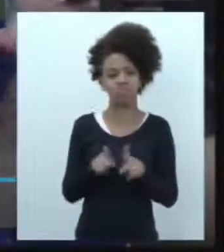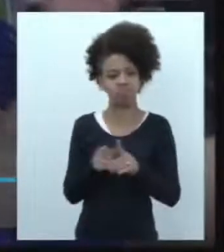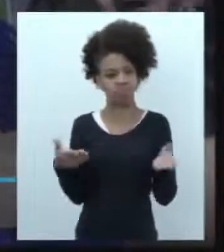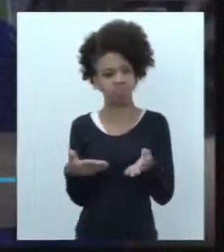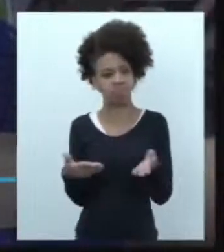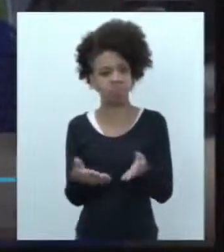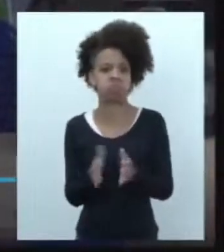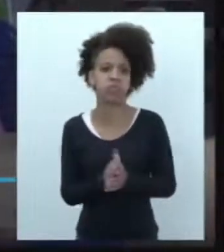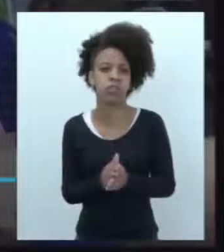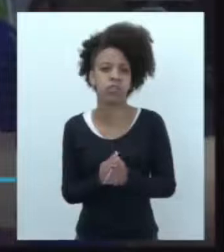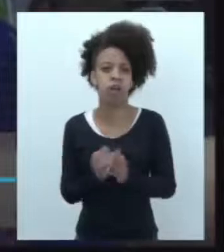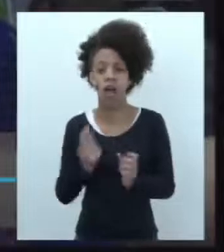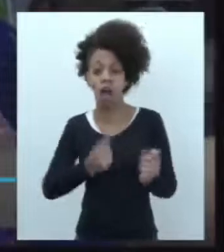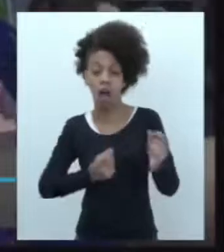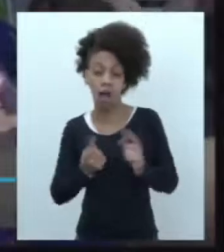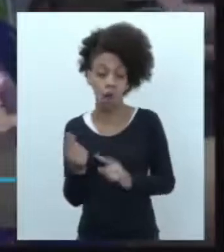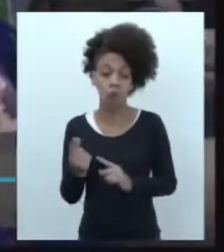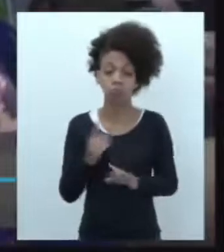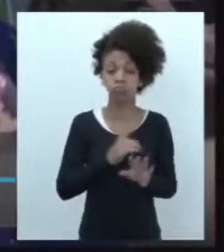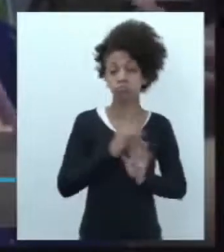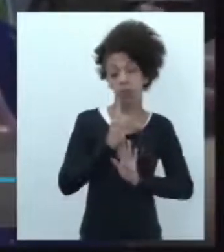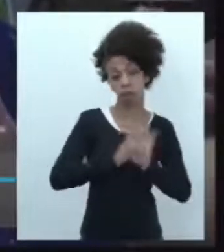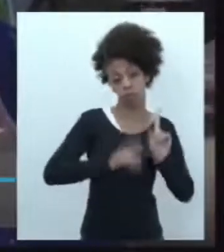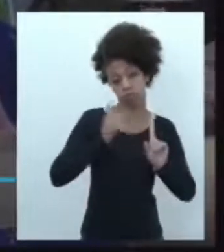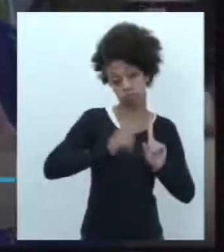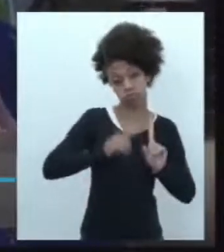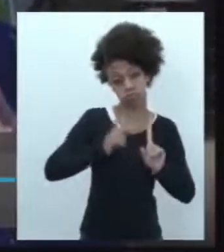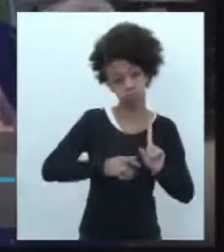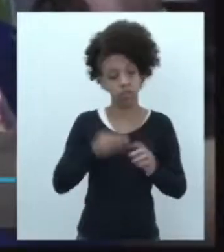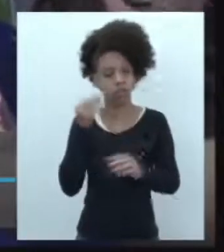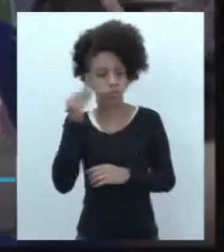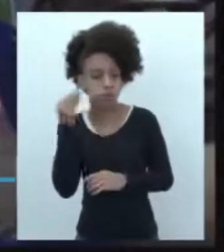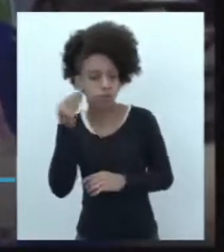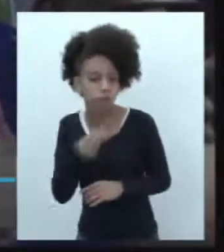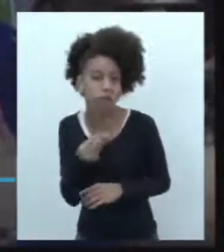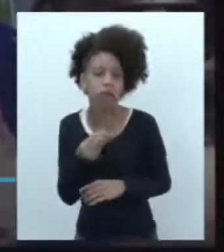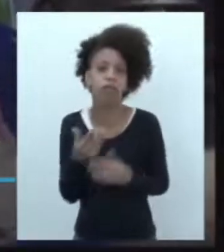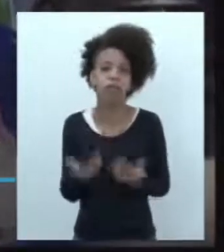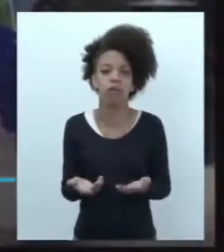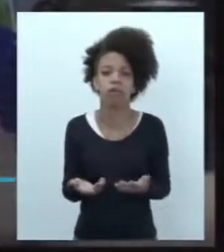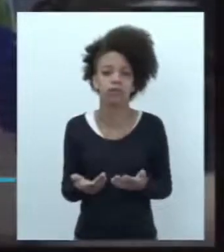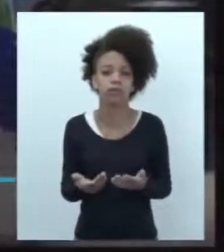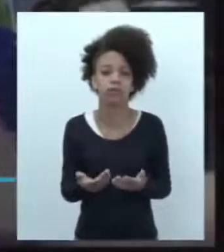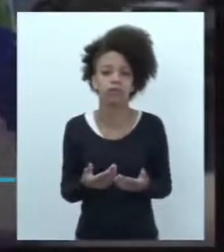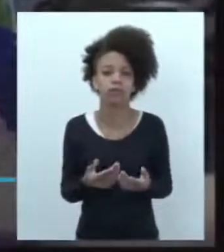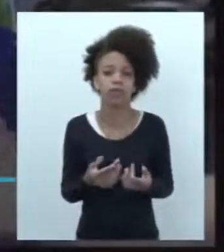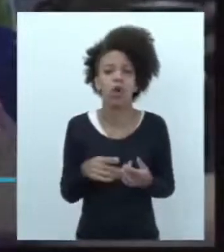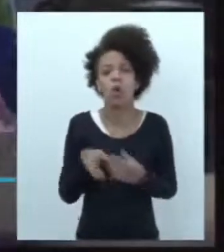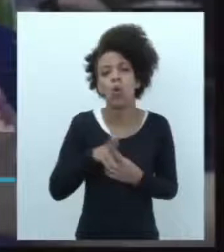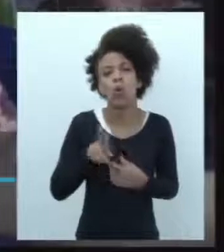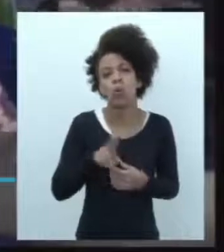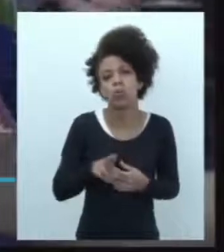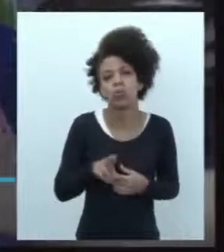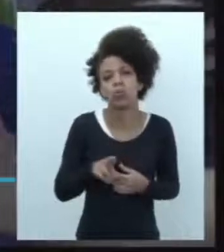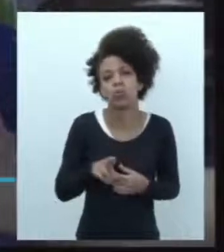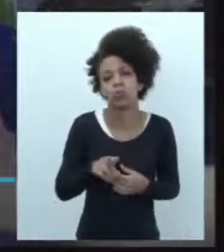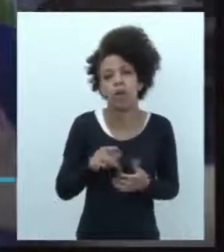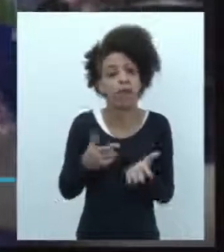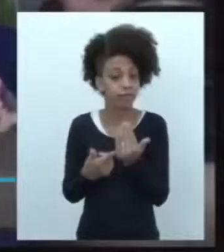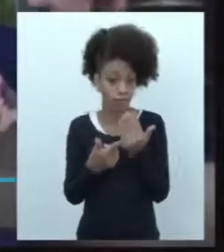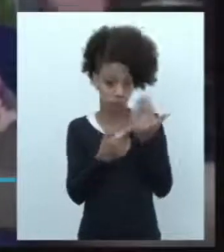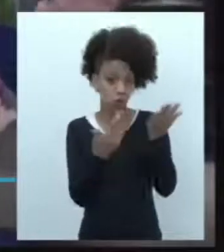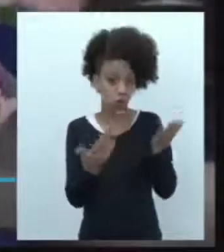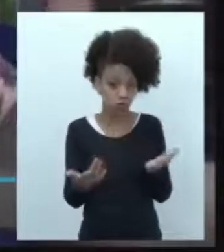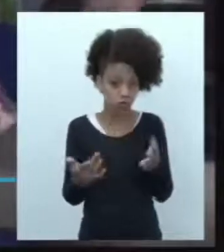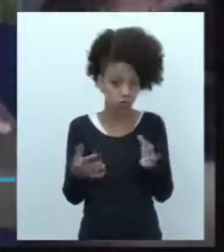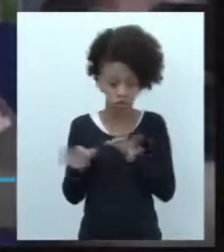hoje em dia, alguns artistas fazendo até experimentos, né, enfim, usando tecnologia,